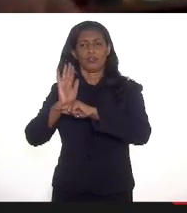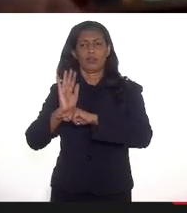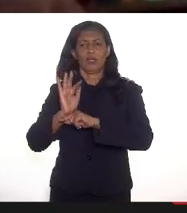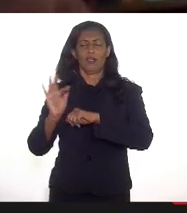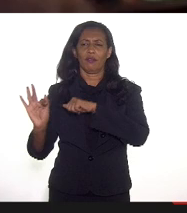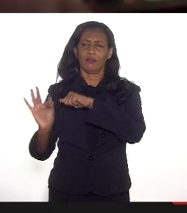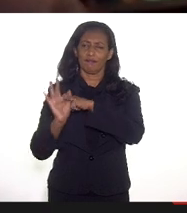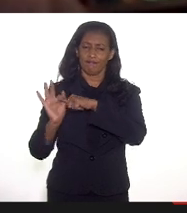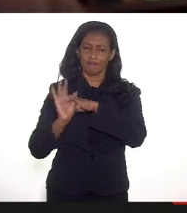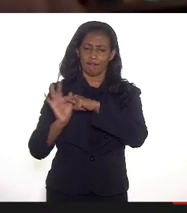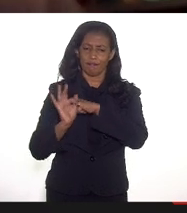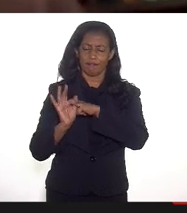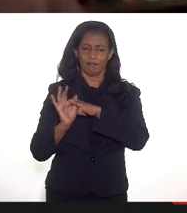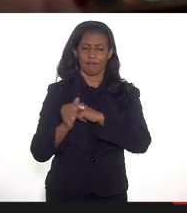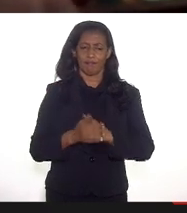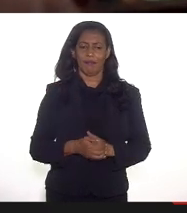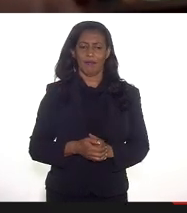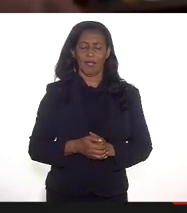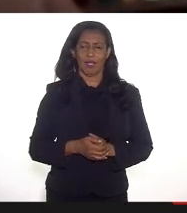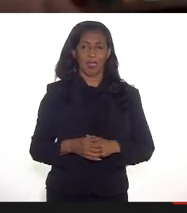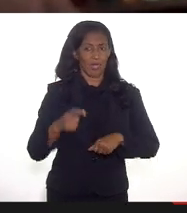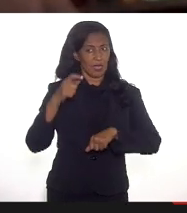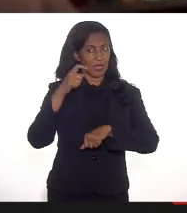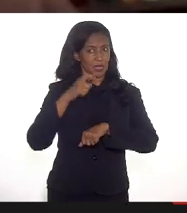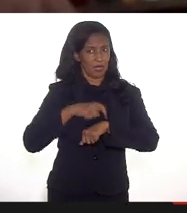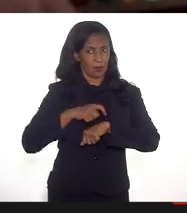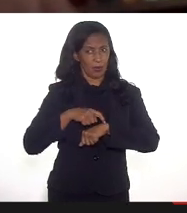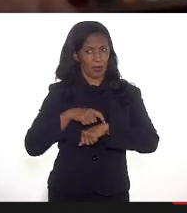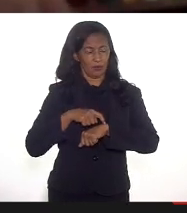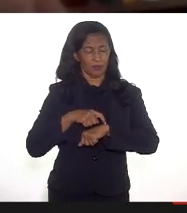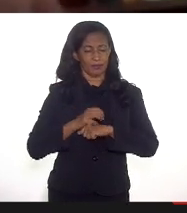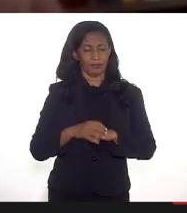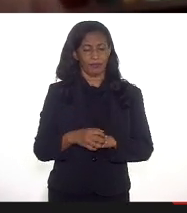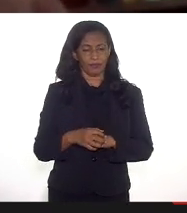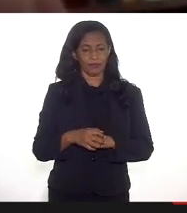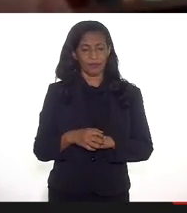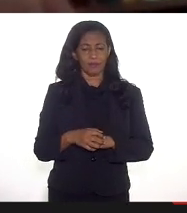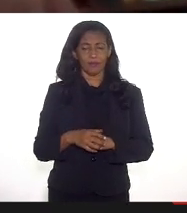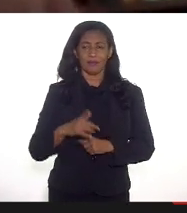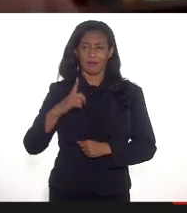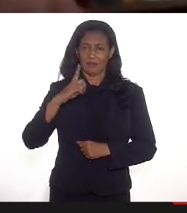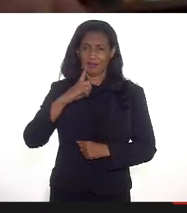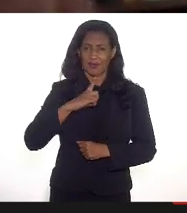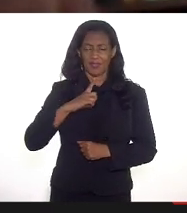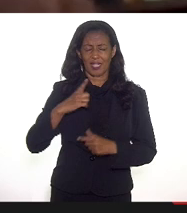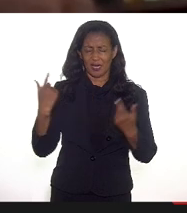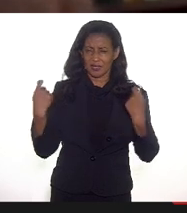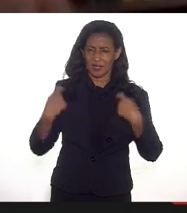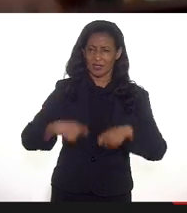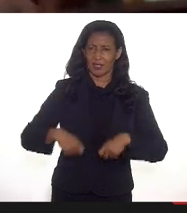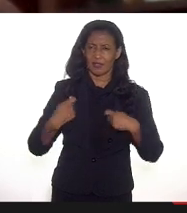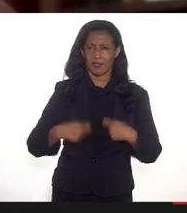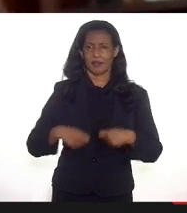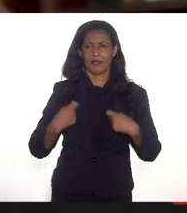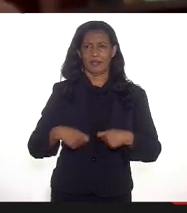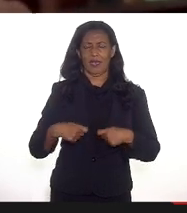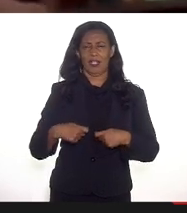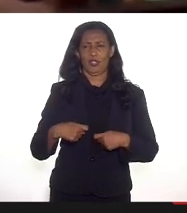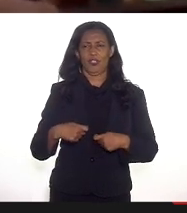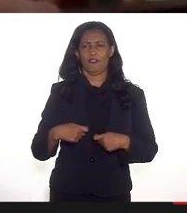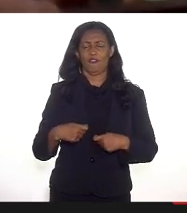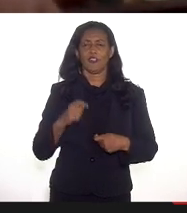passagem e eles ficam. E, nesse momento, a gente percebe que existe essa necessidade de produção de uma